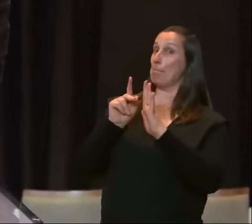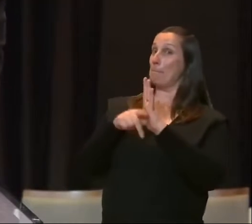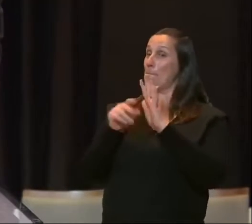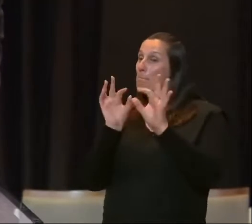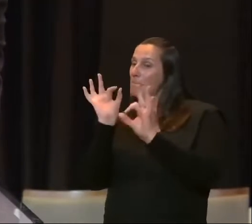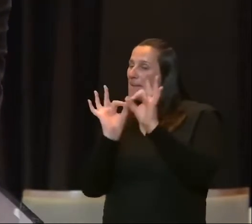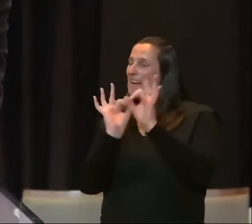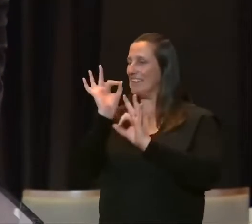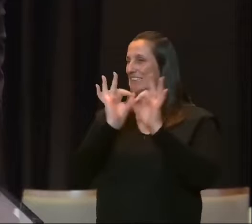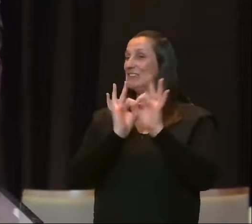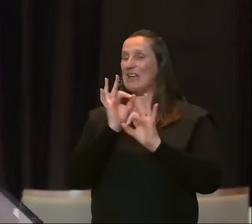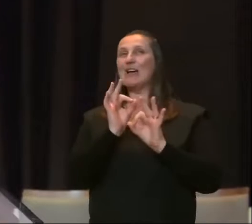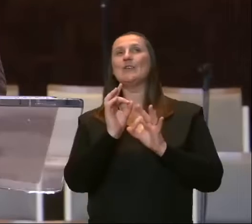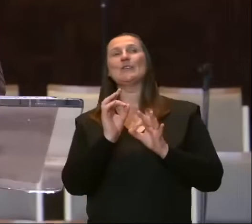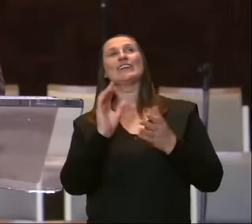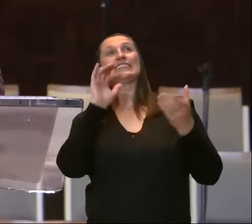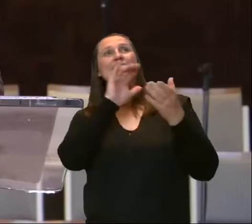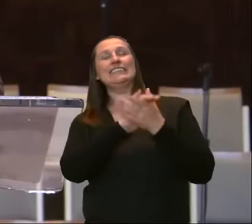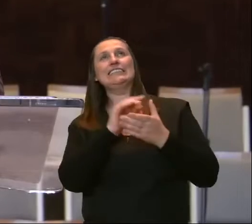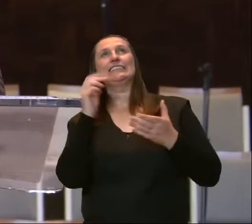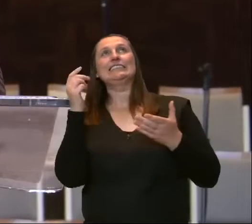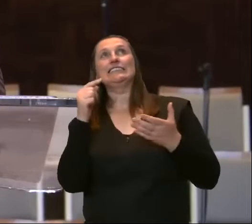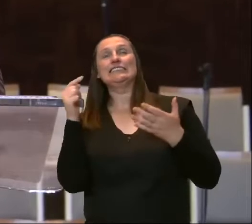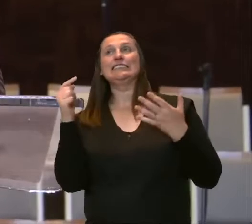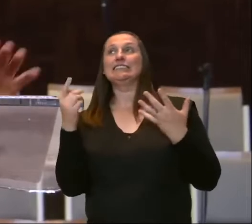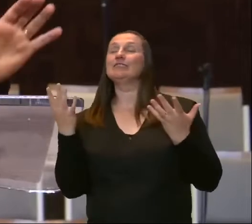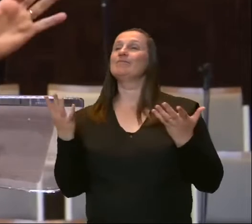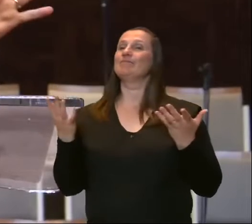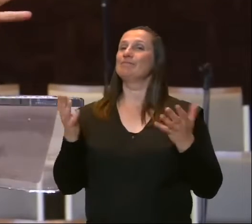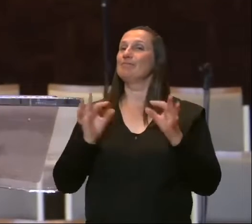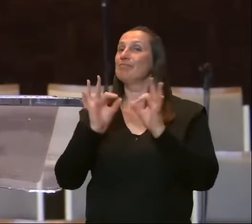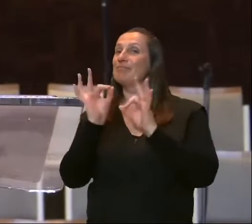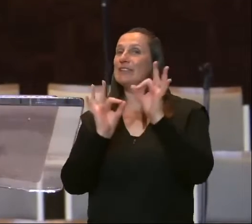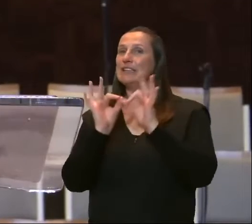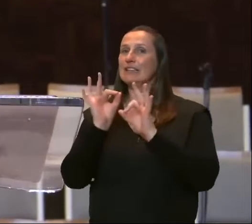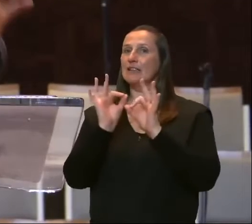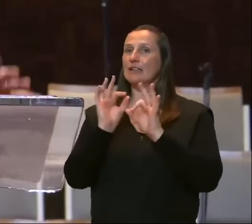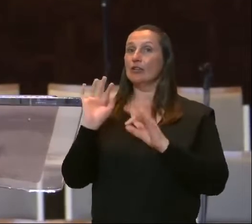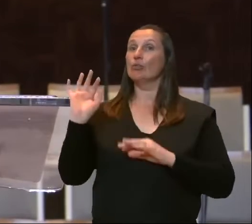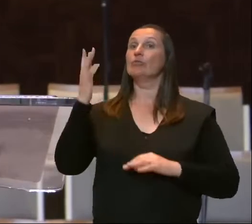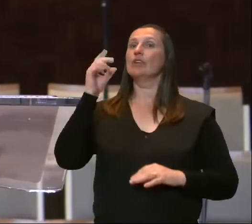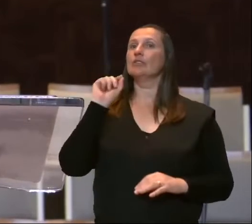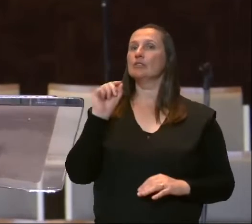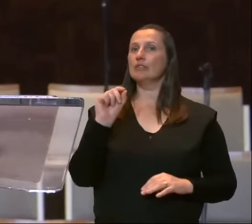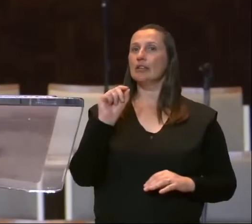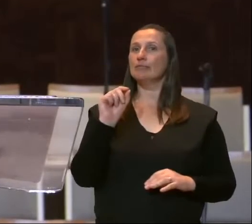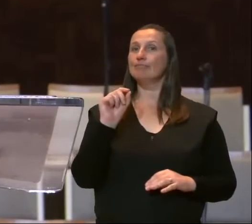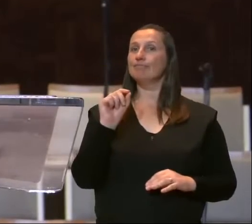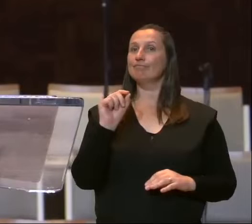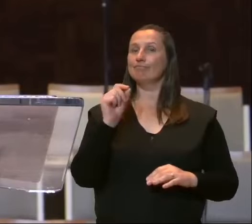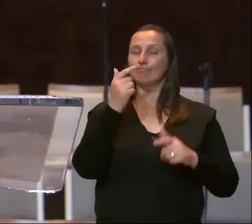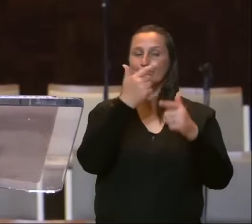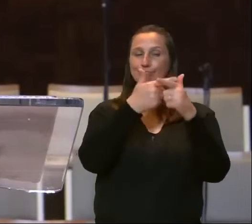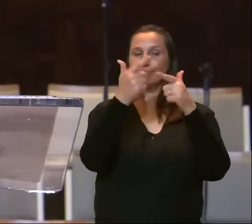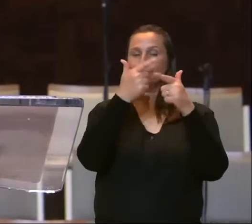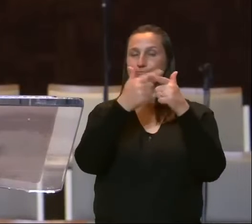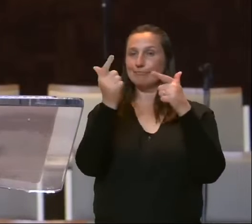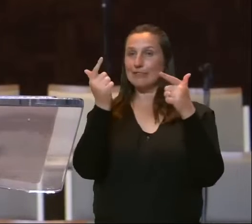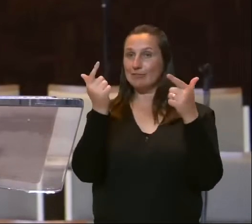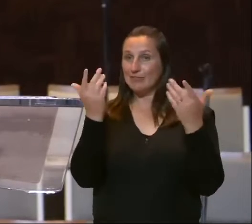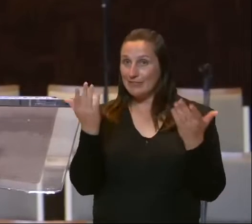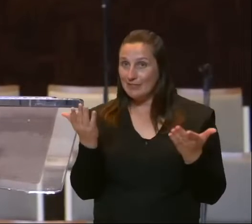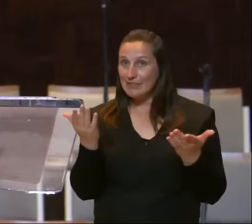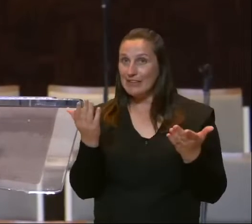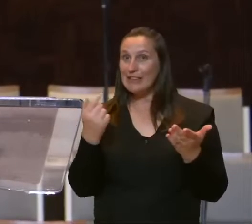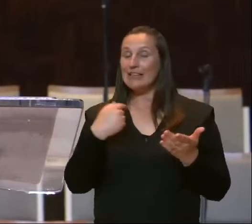ser de tal jeito, vai acontecer. Aí vem uma onda do mar e leva embora o castelo. E eu